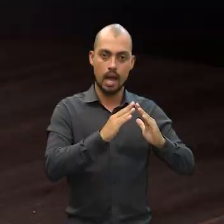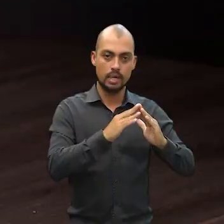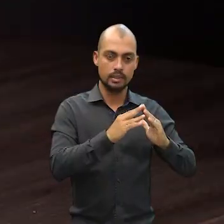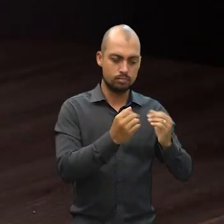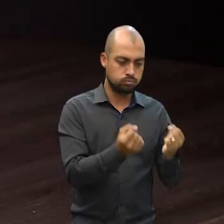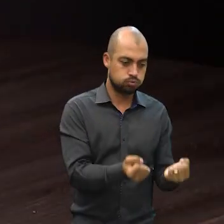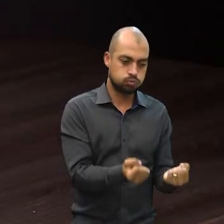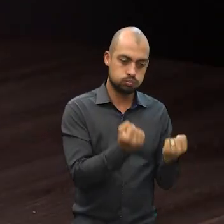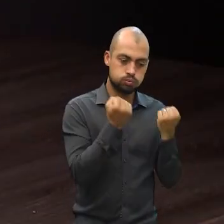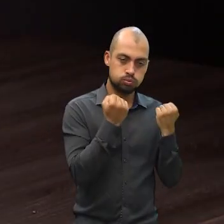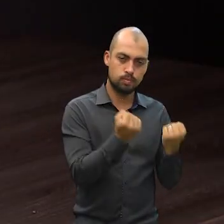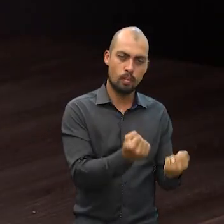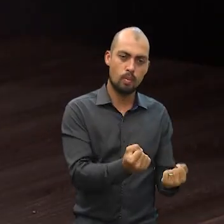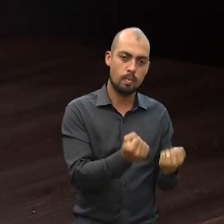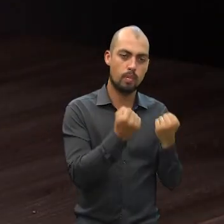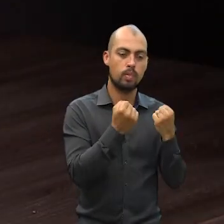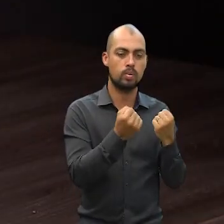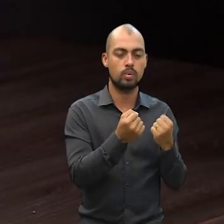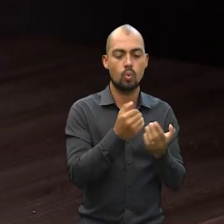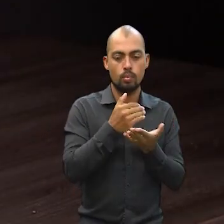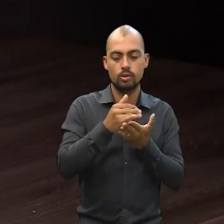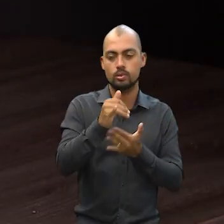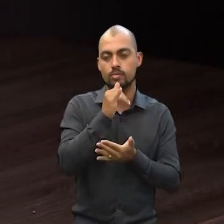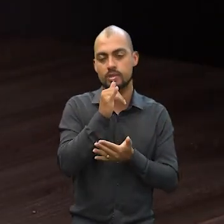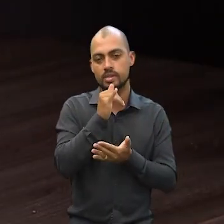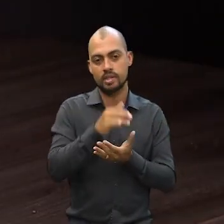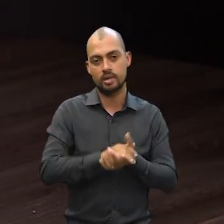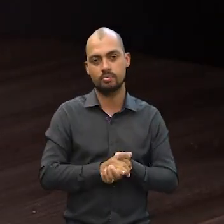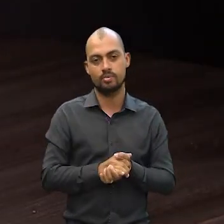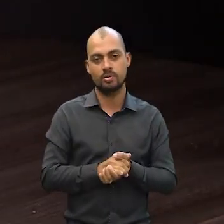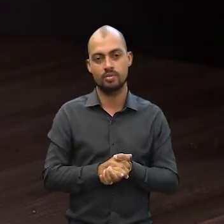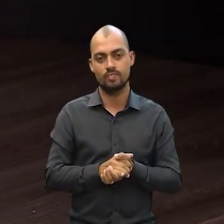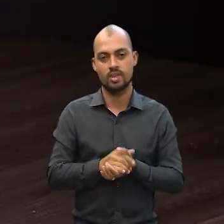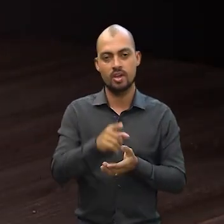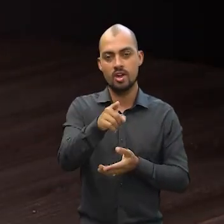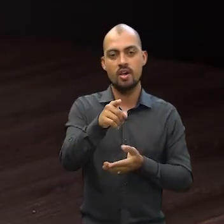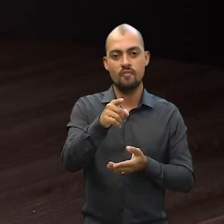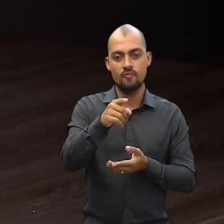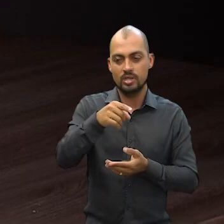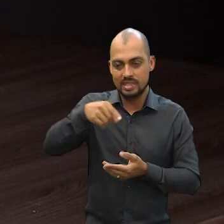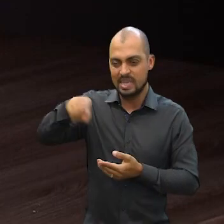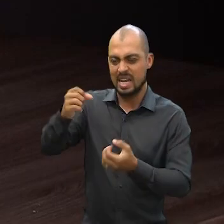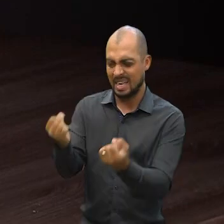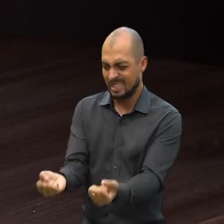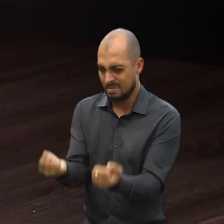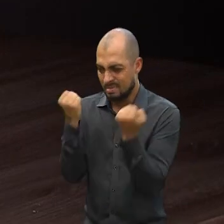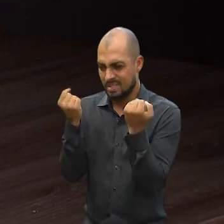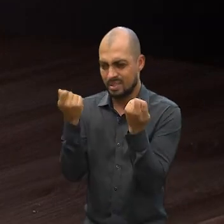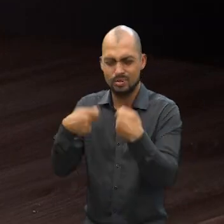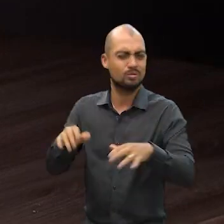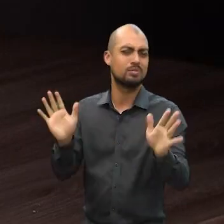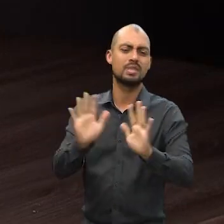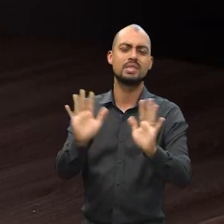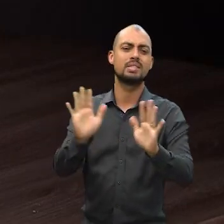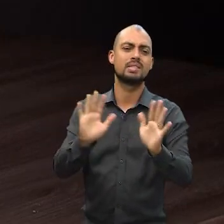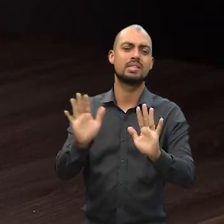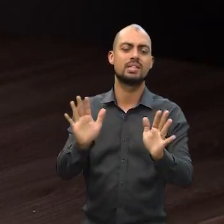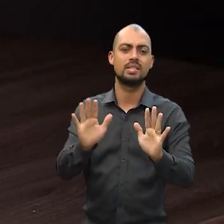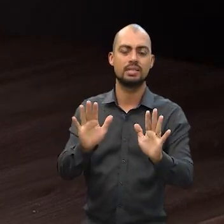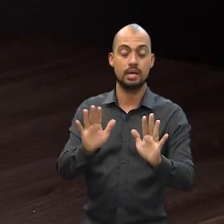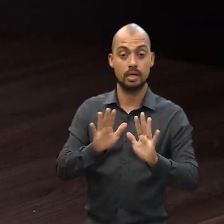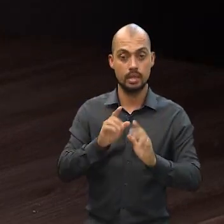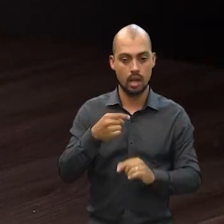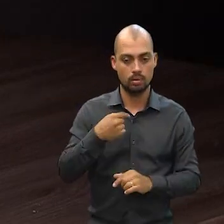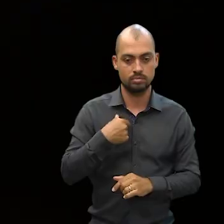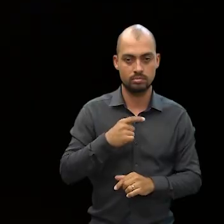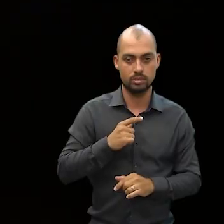Começou-se aquela política, aquela fala, digamos assim, de que você não precisa sair de casa para fazer o exercício, tanto que a gente